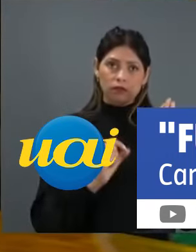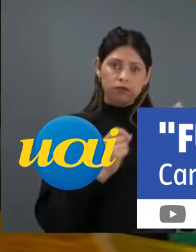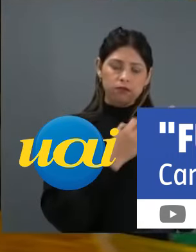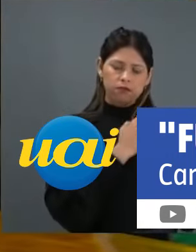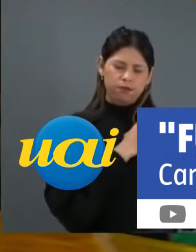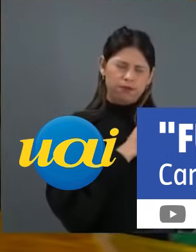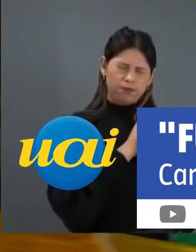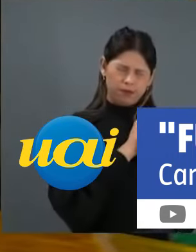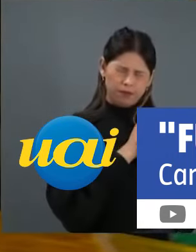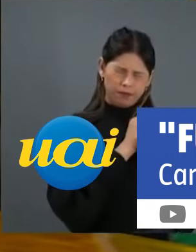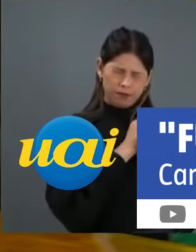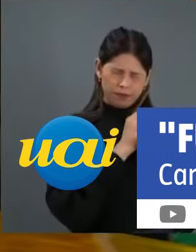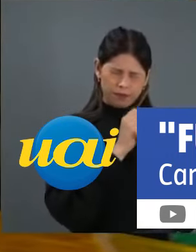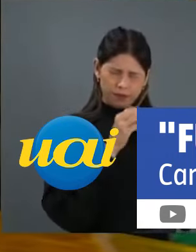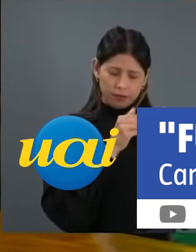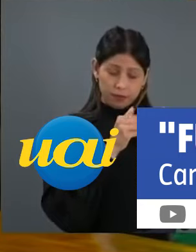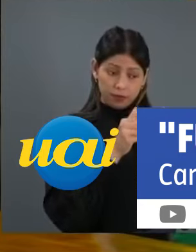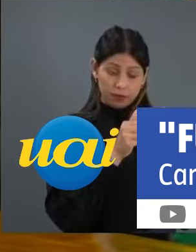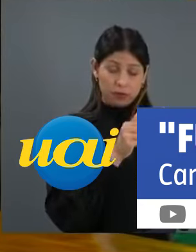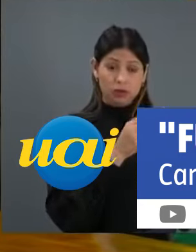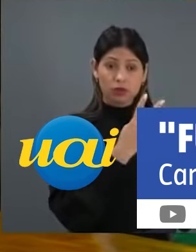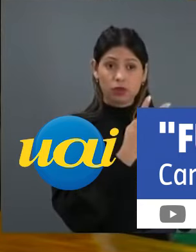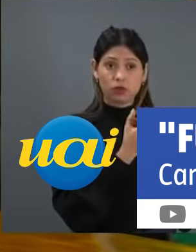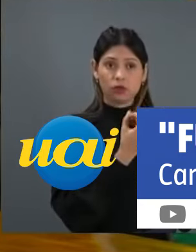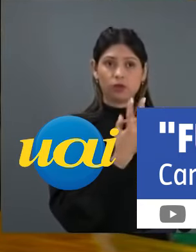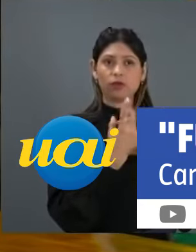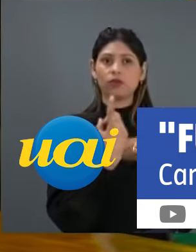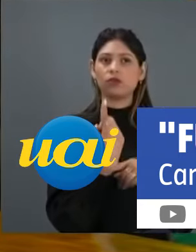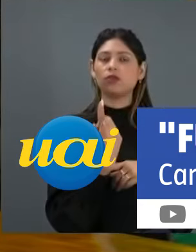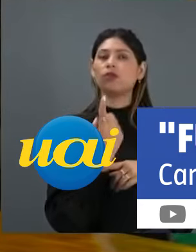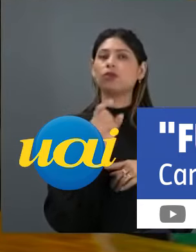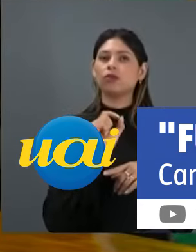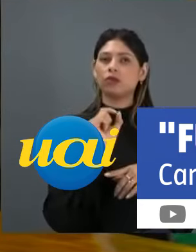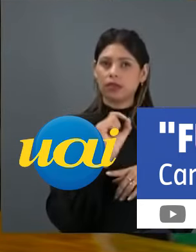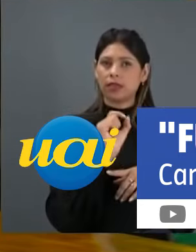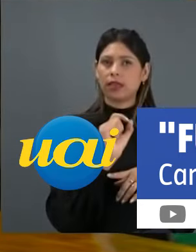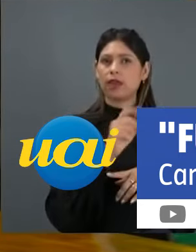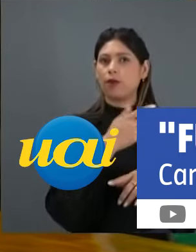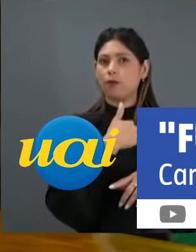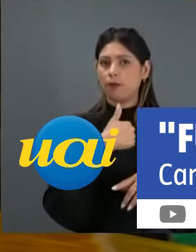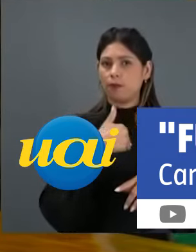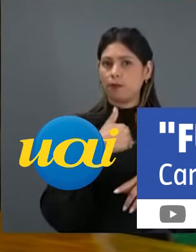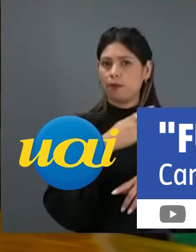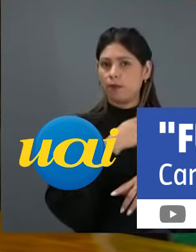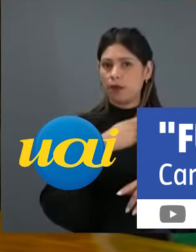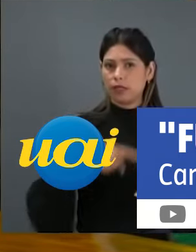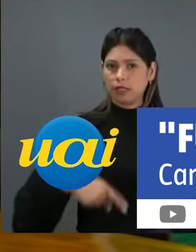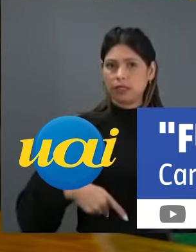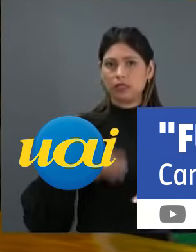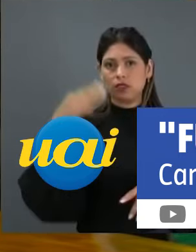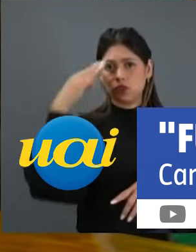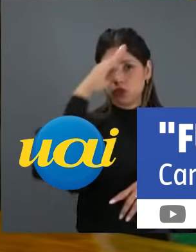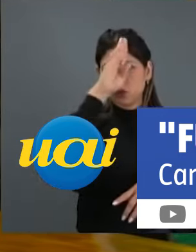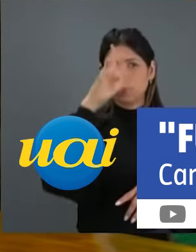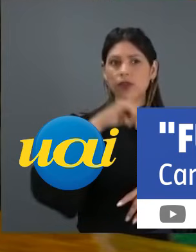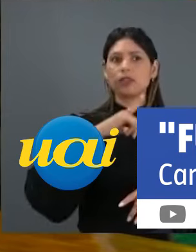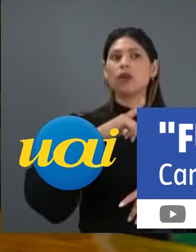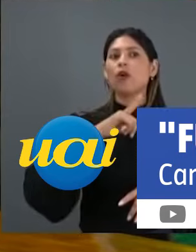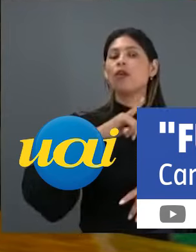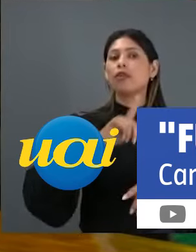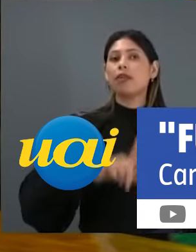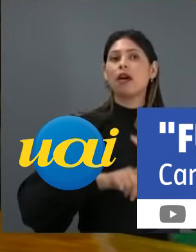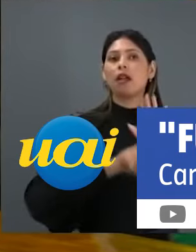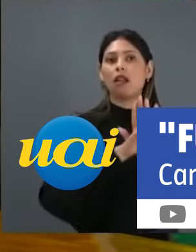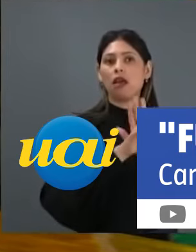com o veto do ex-presidente Bolsonaro ao projeto, à lei, da lei